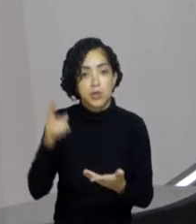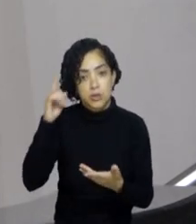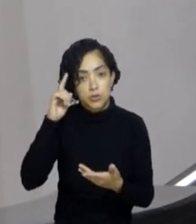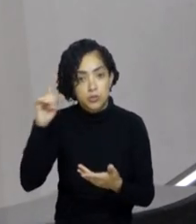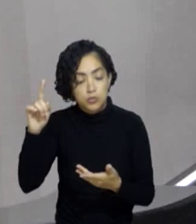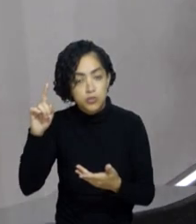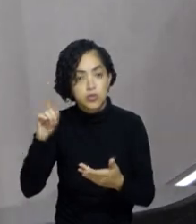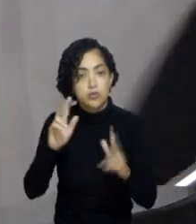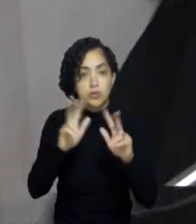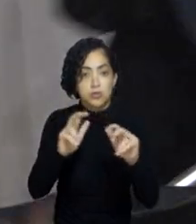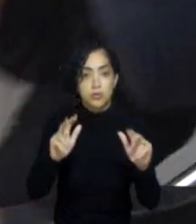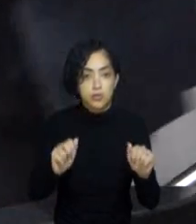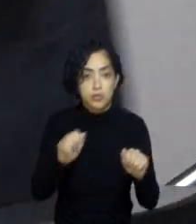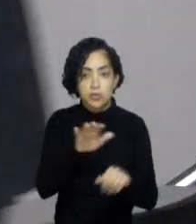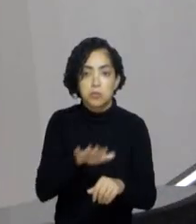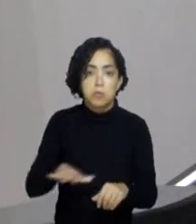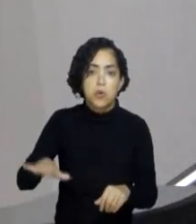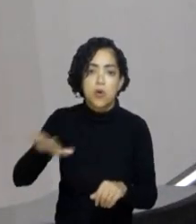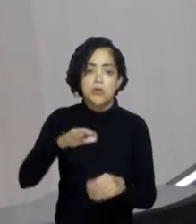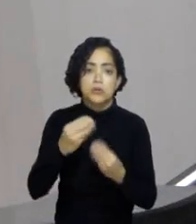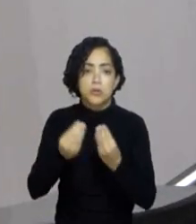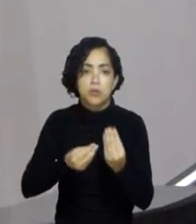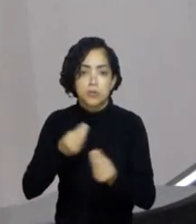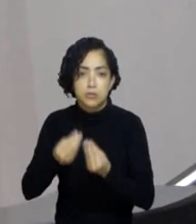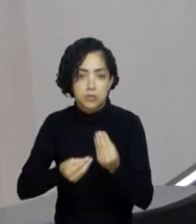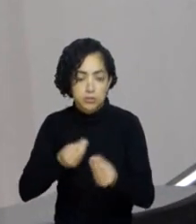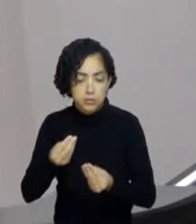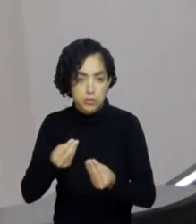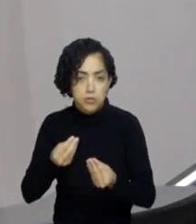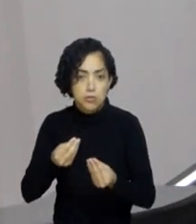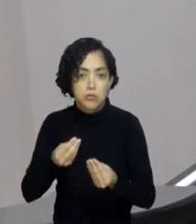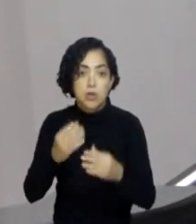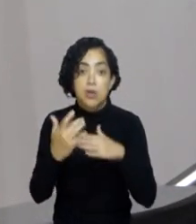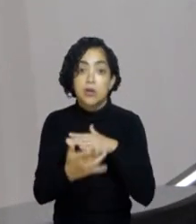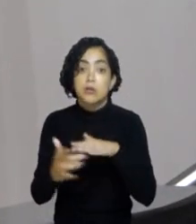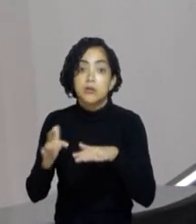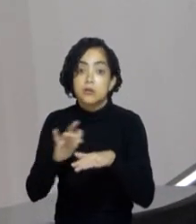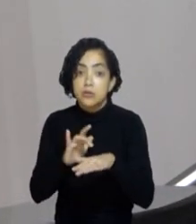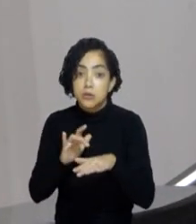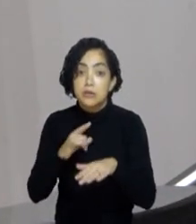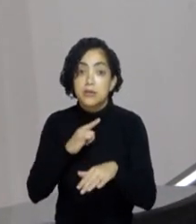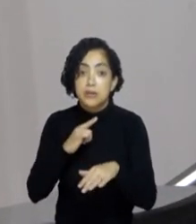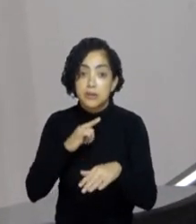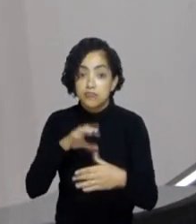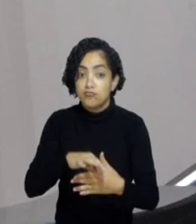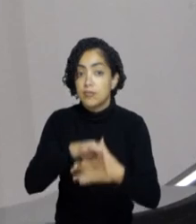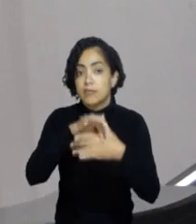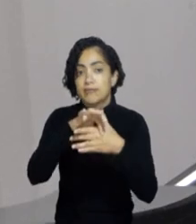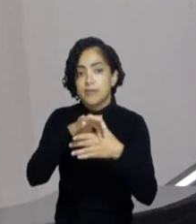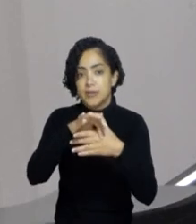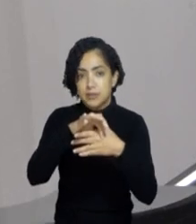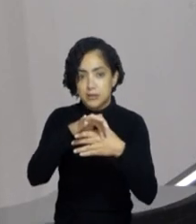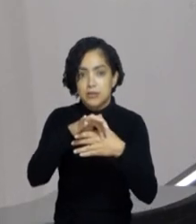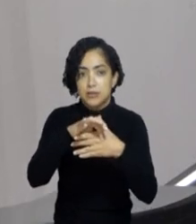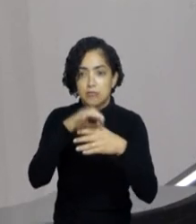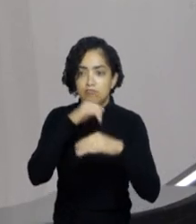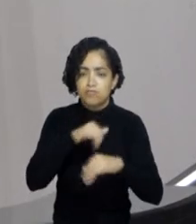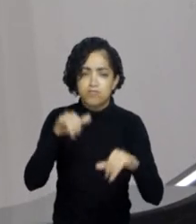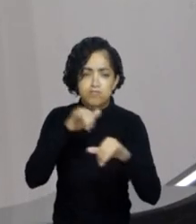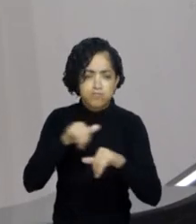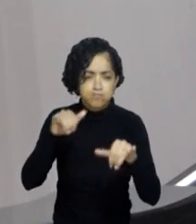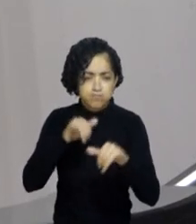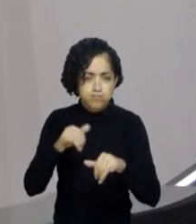Grande Florianópolis, de maior circulação no Estado. Na plataforma digital, o ND+ é líder no Estado, um dos portais mais